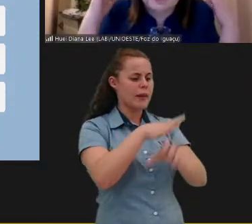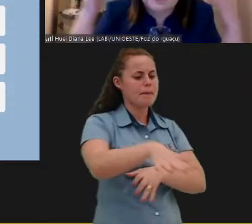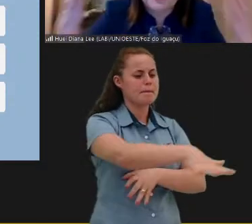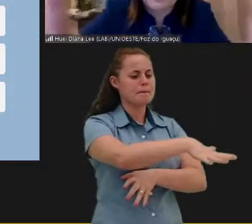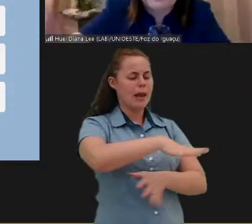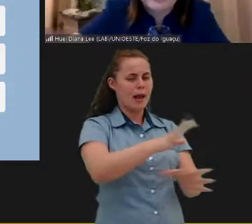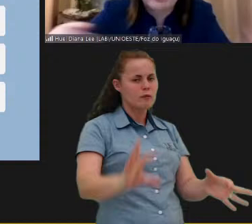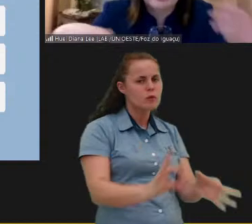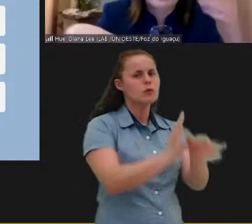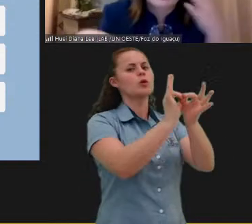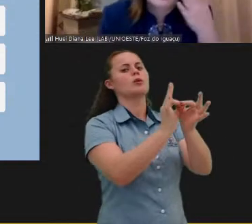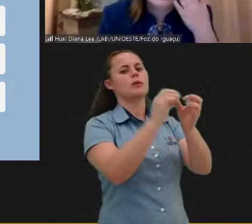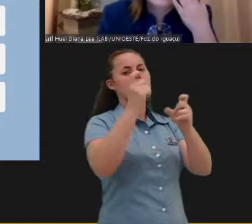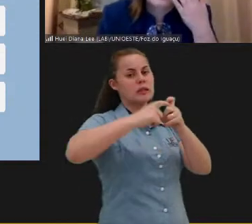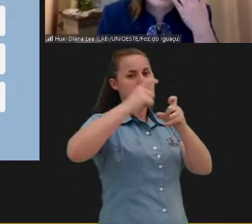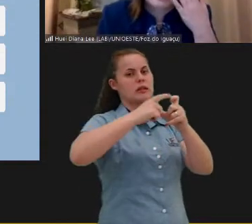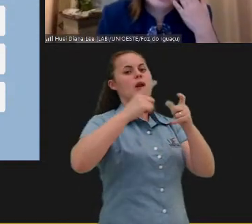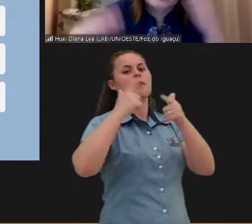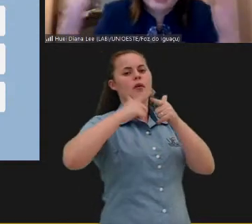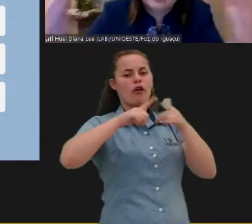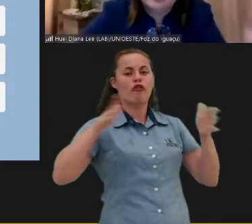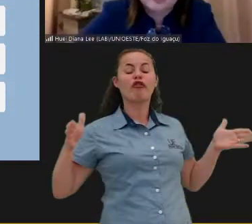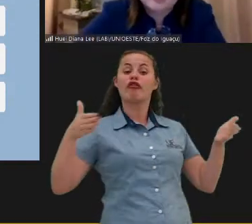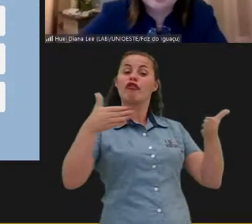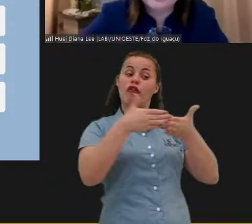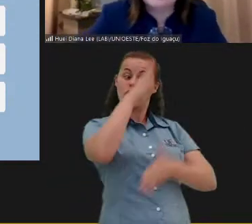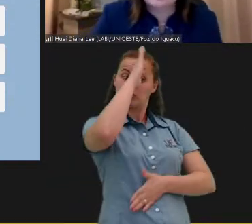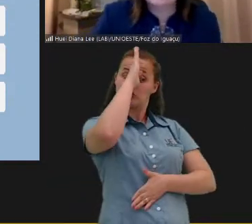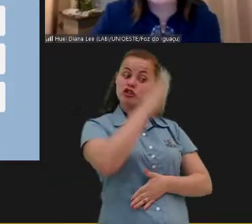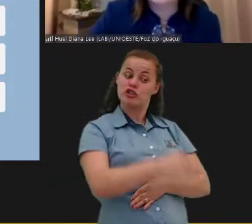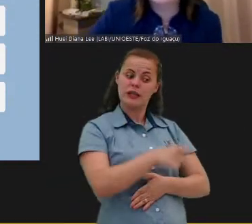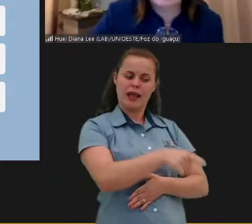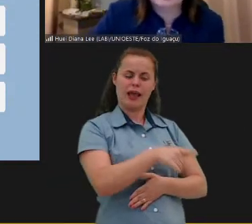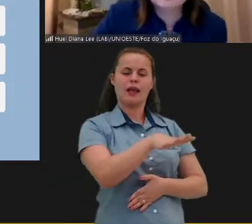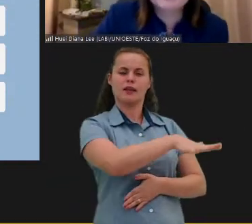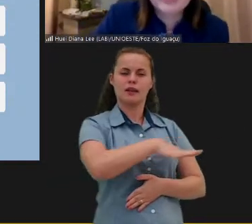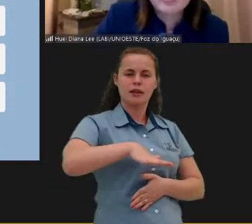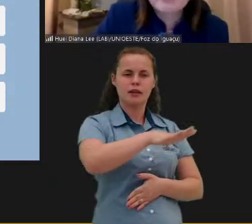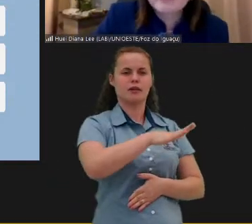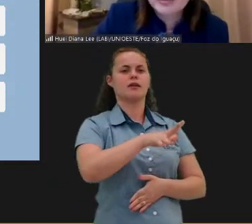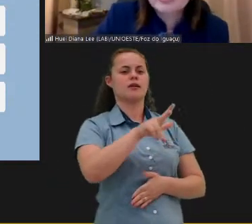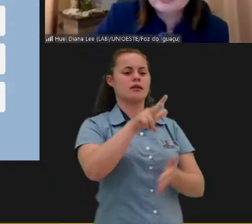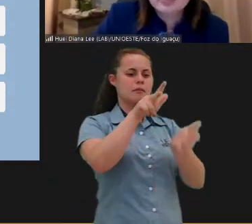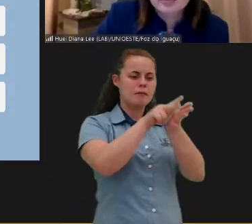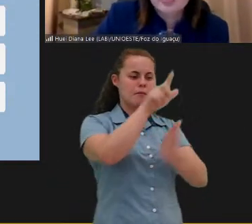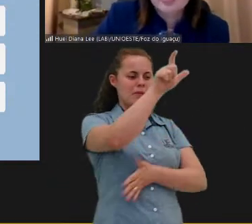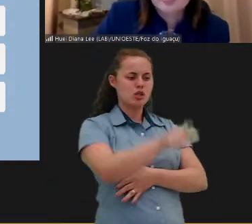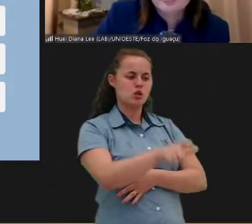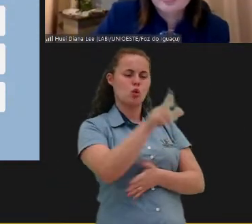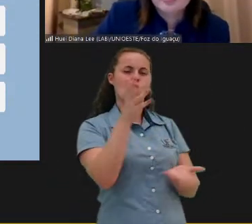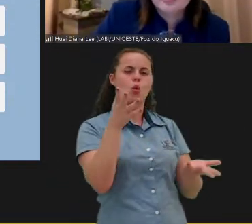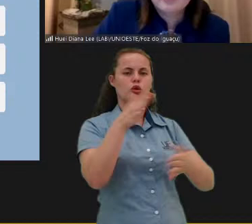tem um foco, né, direto ali no bem-estar do paciente, mas